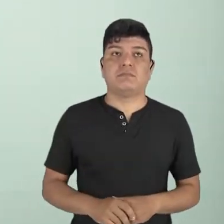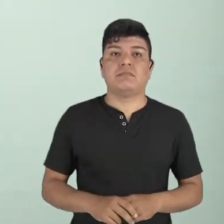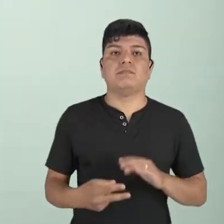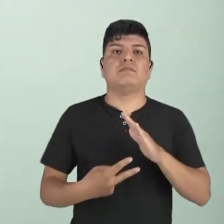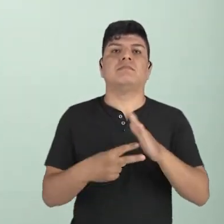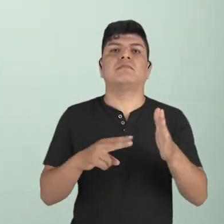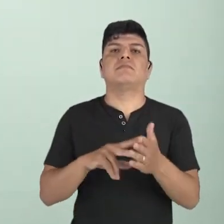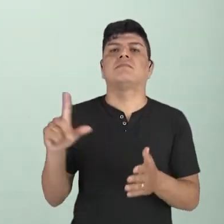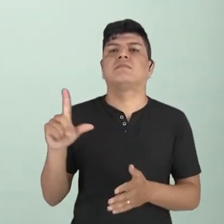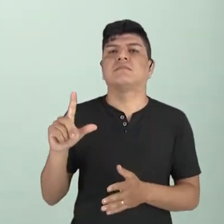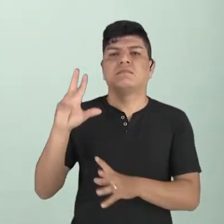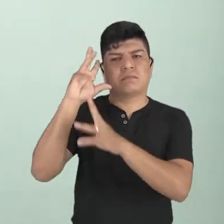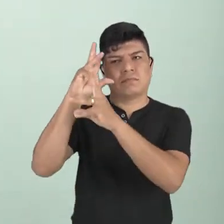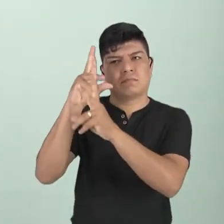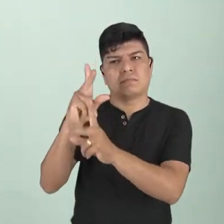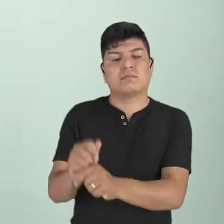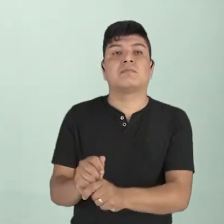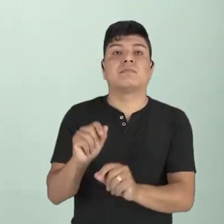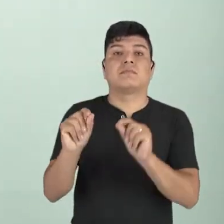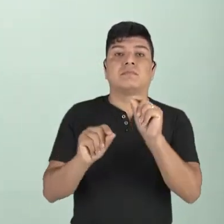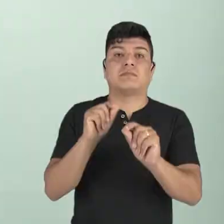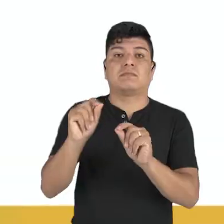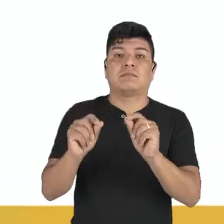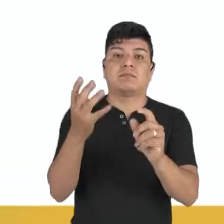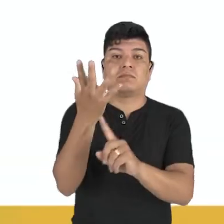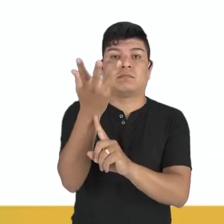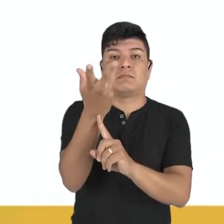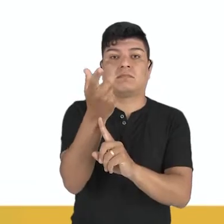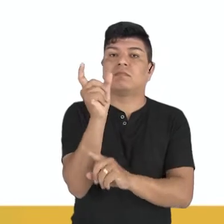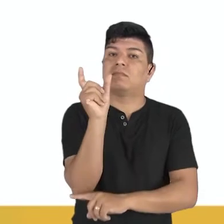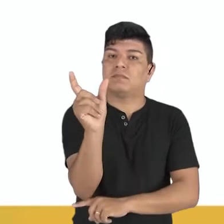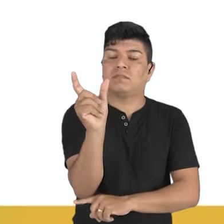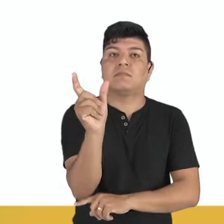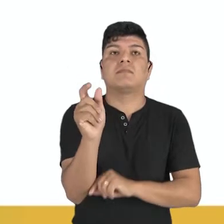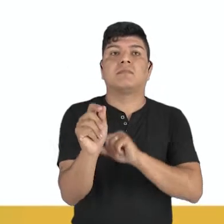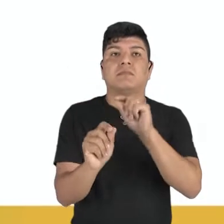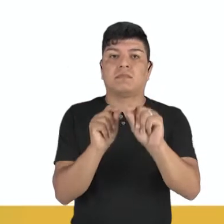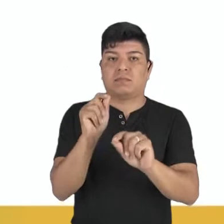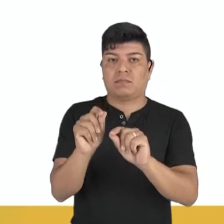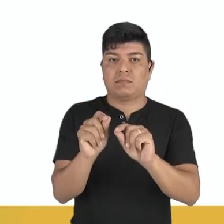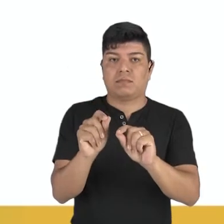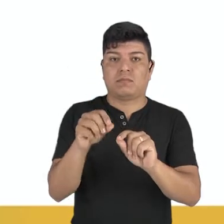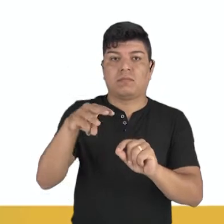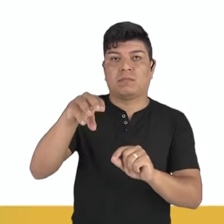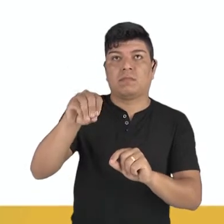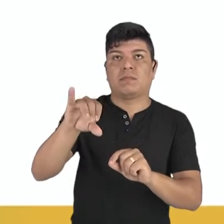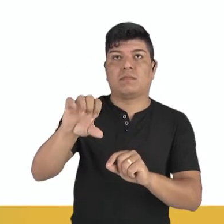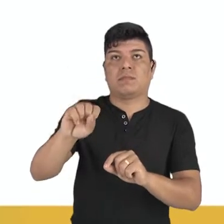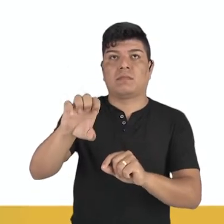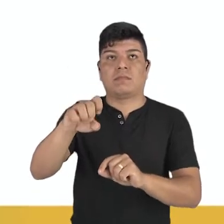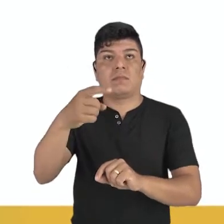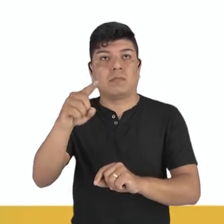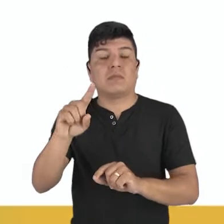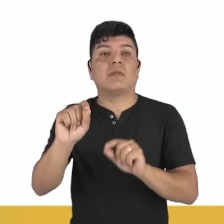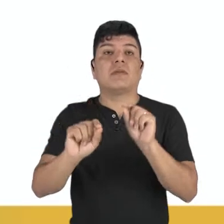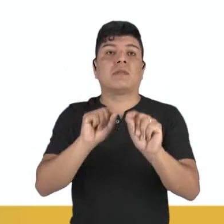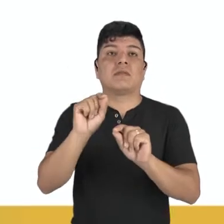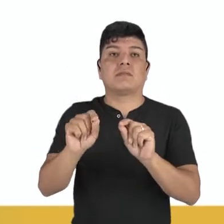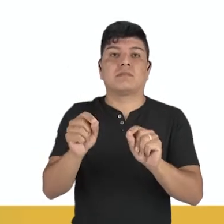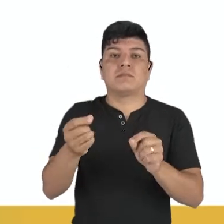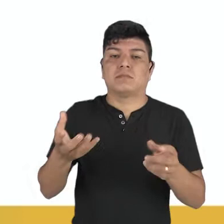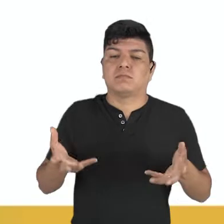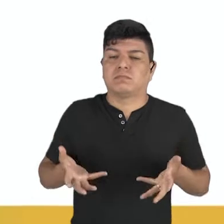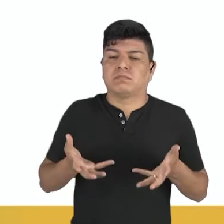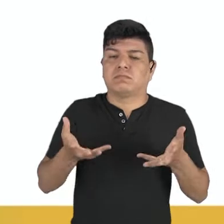é literatura Vale relembrar que a literatura é arte da palavra segundo uma sangue Moisés literatura seria a inspiração